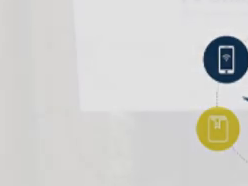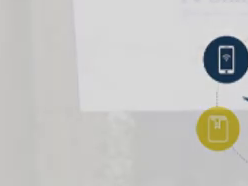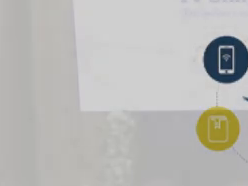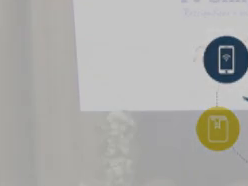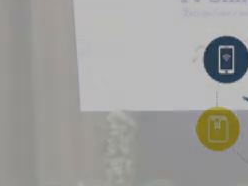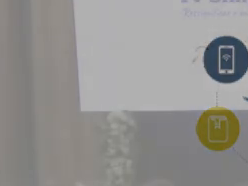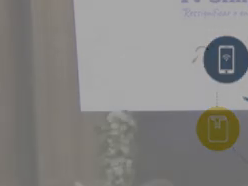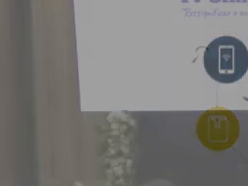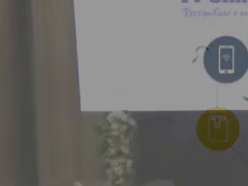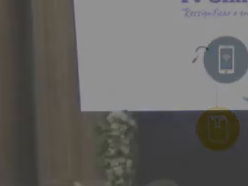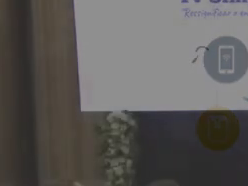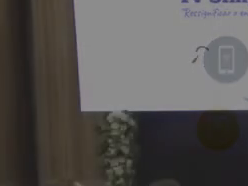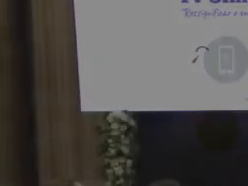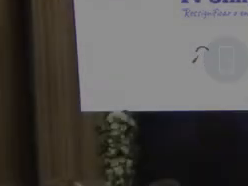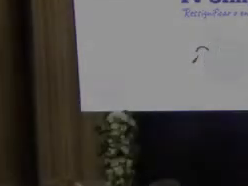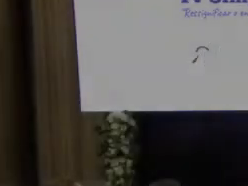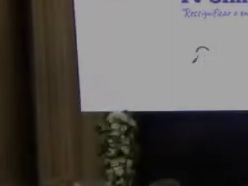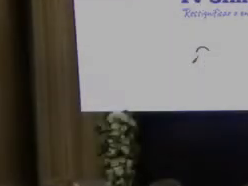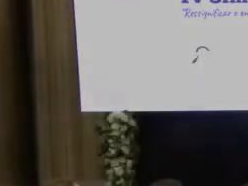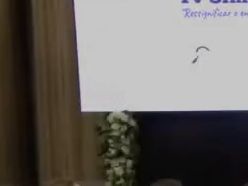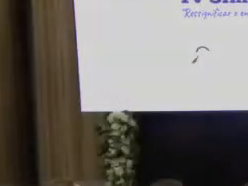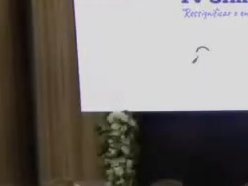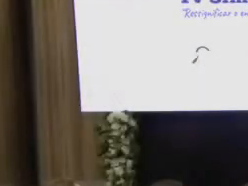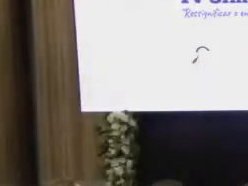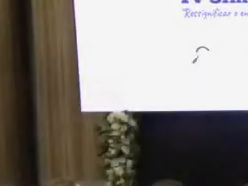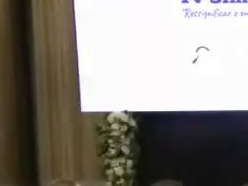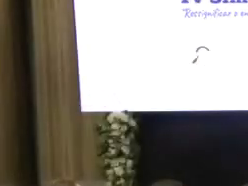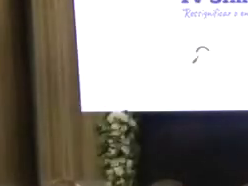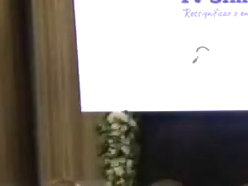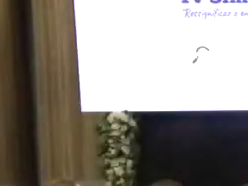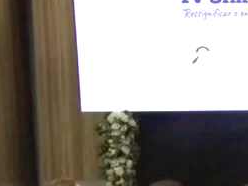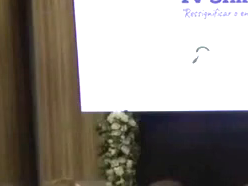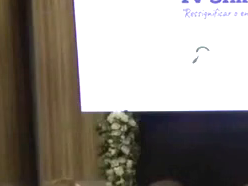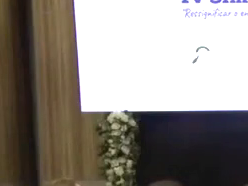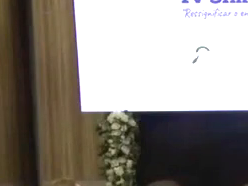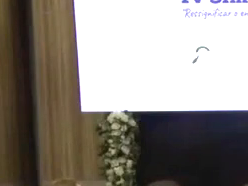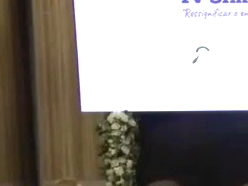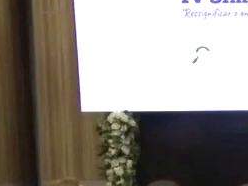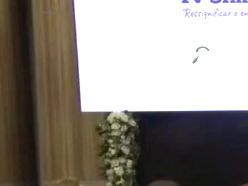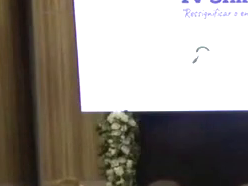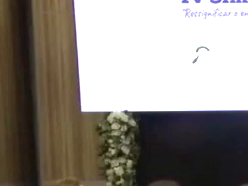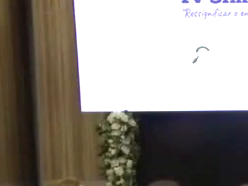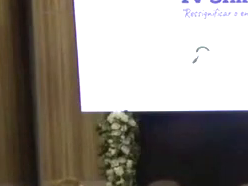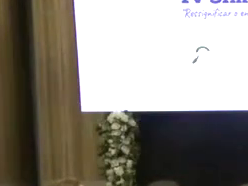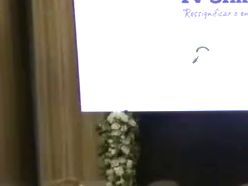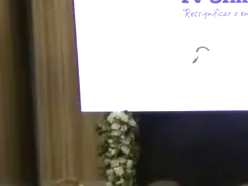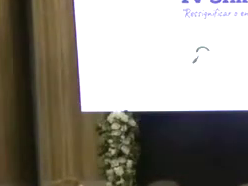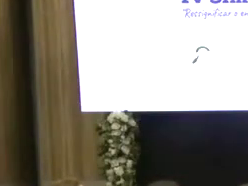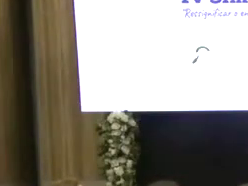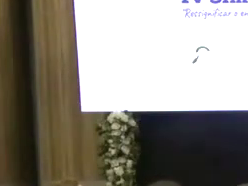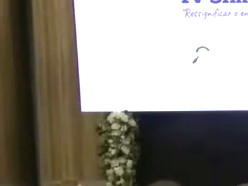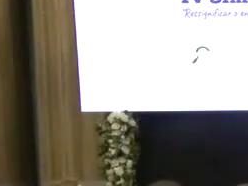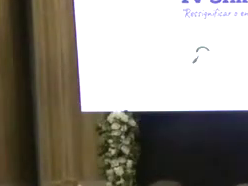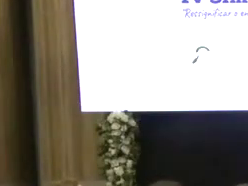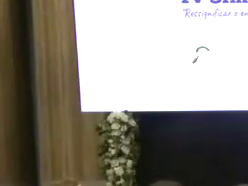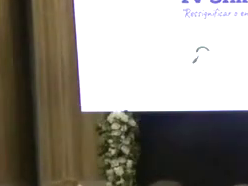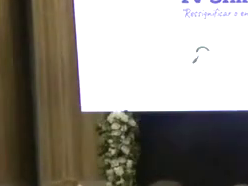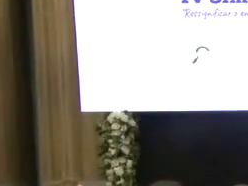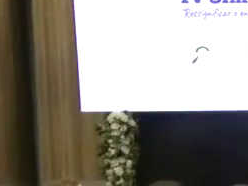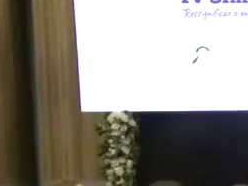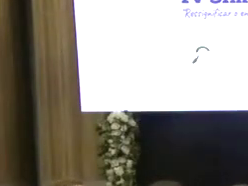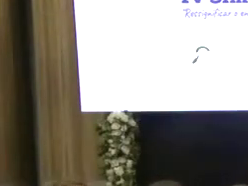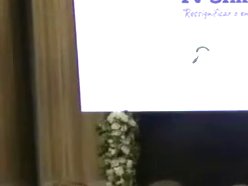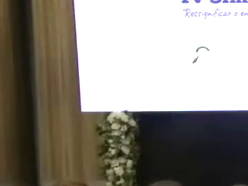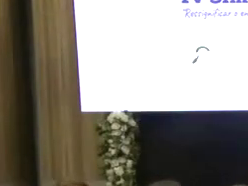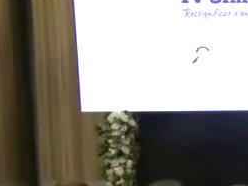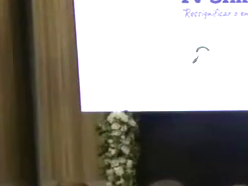Boa noite a todos e todas. Solicitamos a todos que se aproximem, que